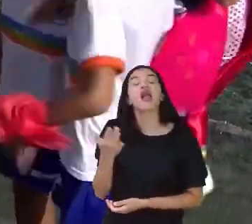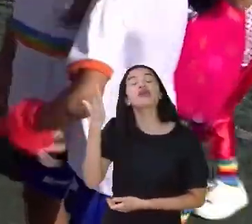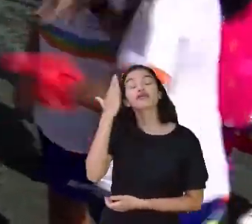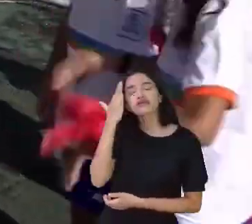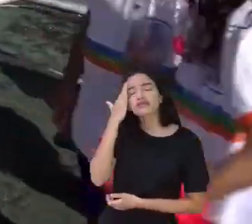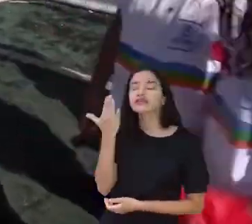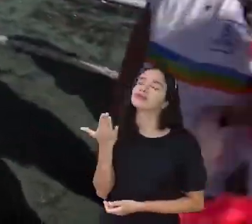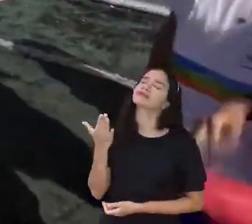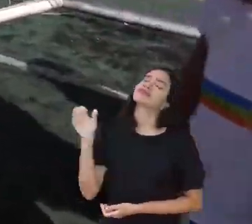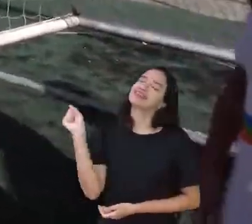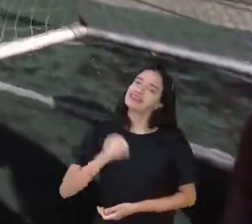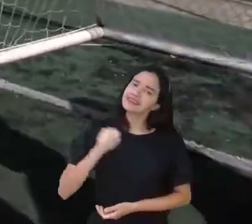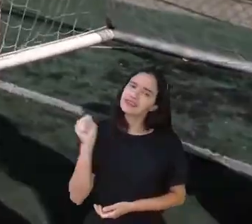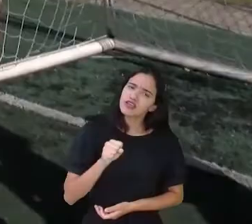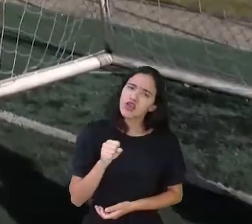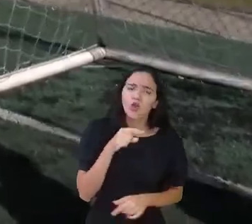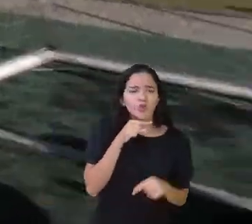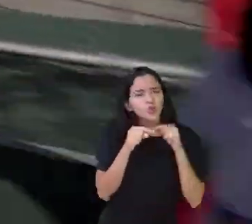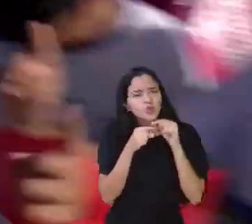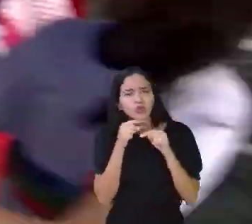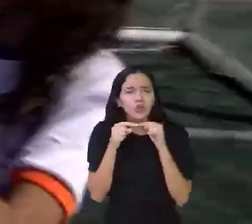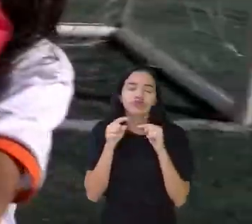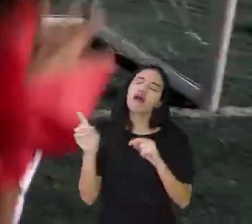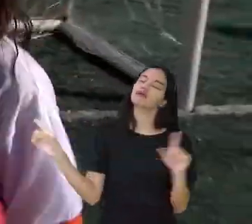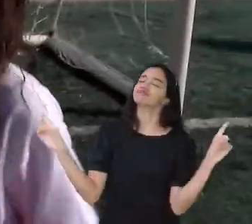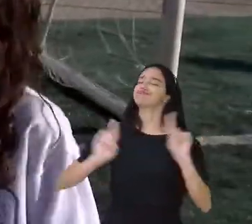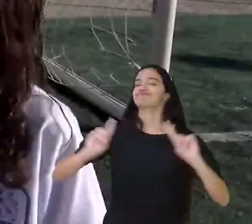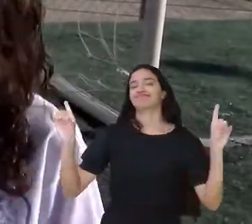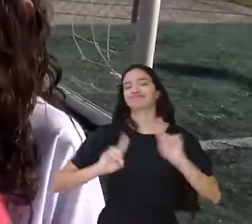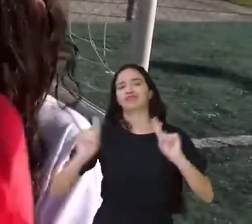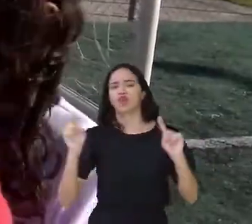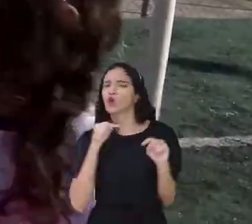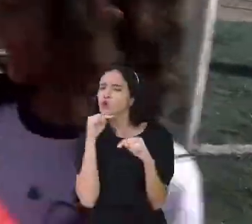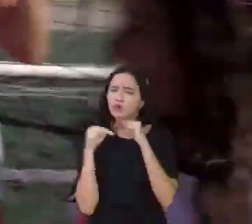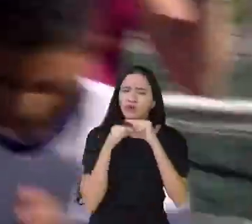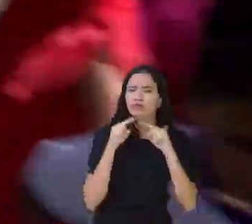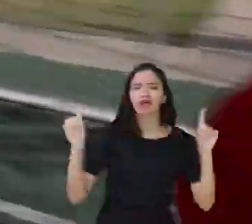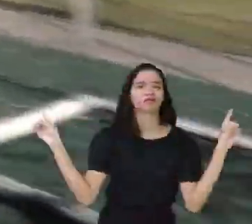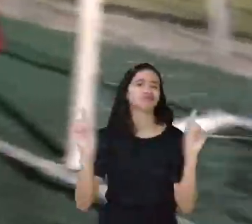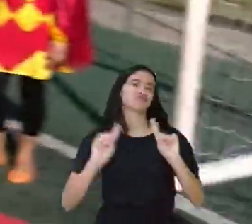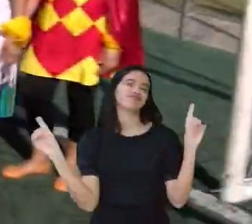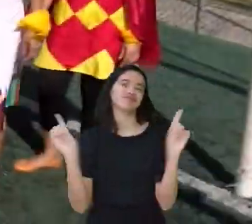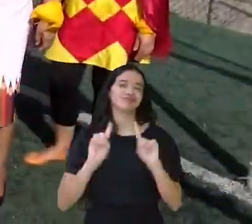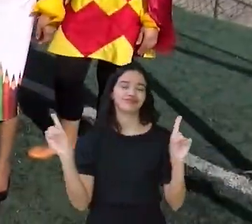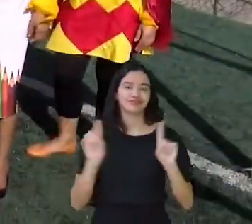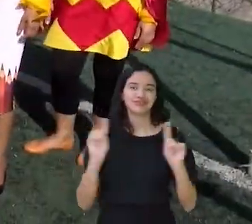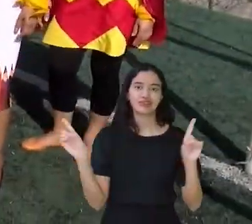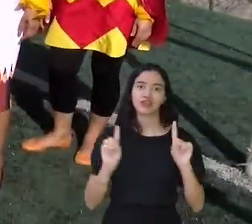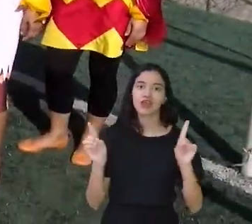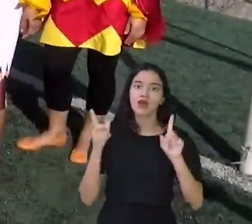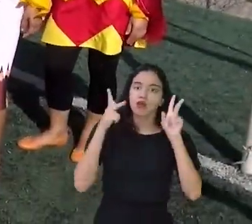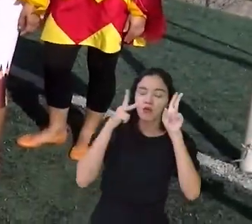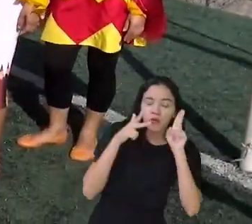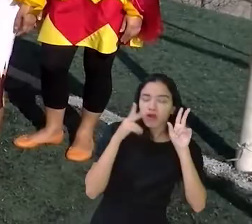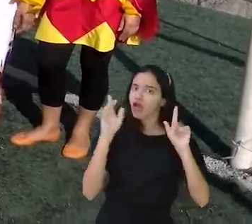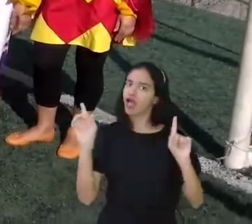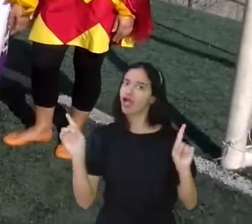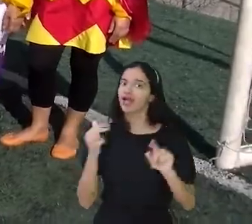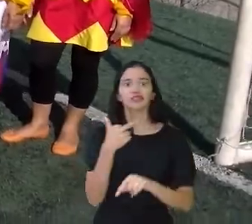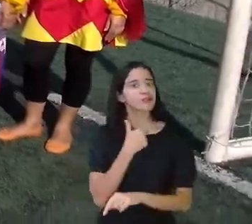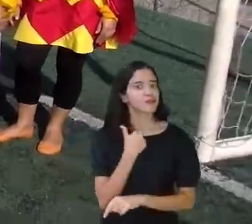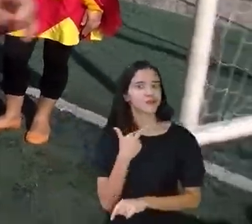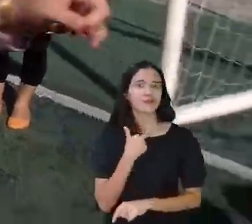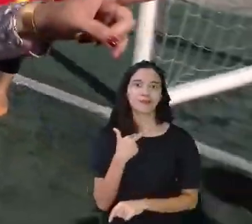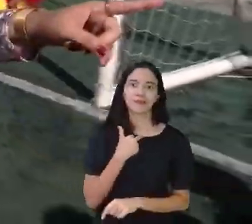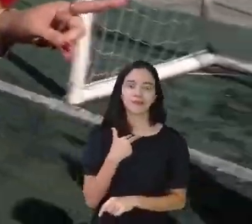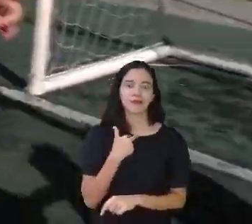Entenderam? Sim. Alguma dúvida? Não. Alguma dúvida? Não. Não pode dormir no ponto, tá certo? Não.